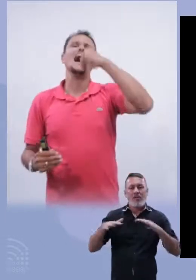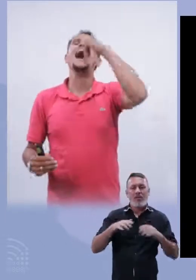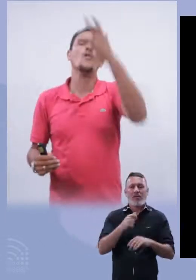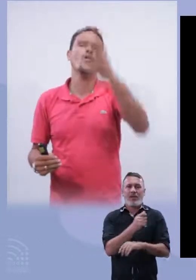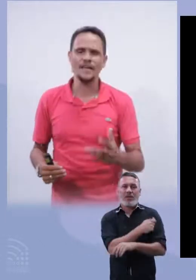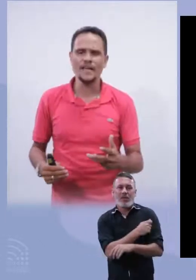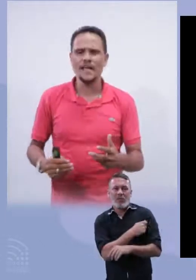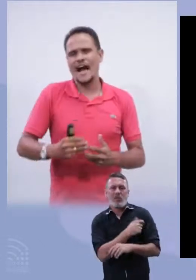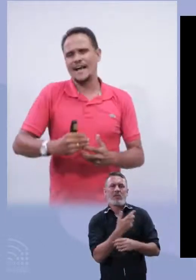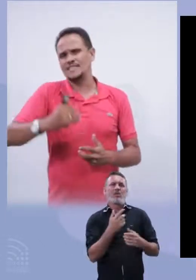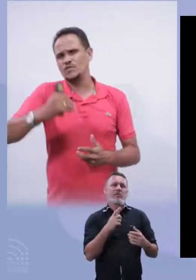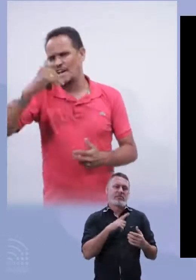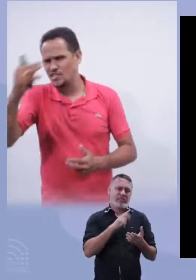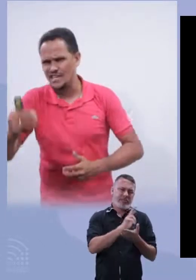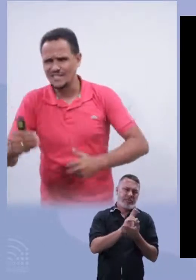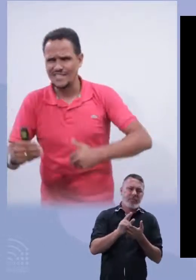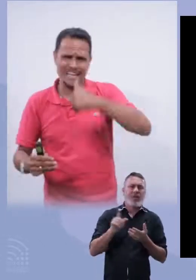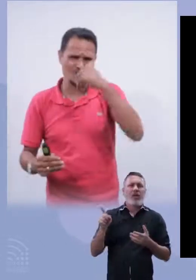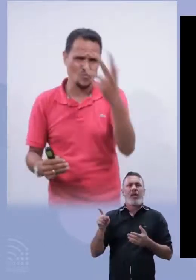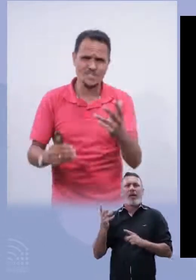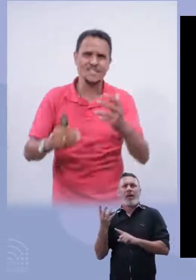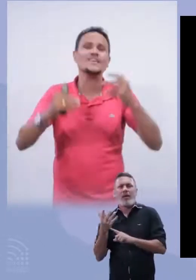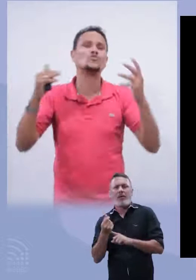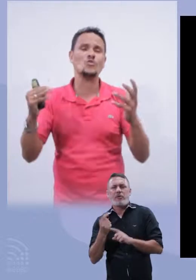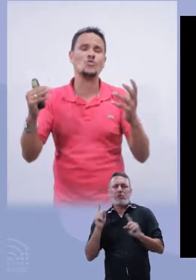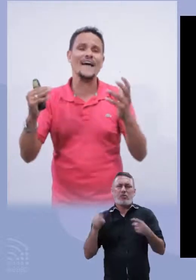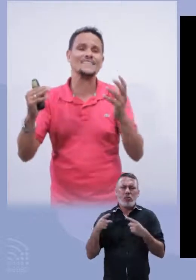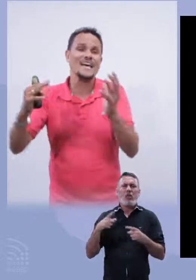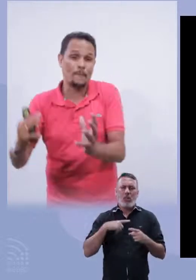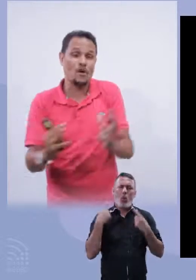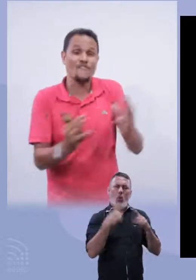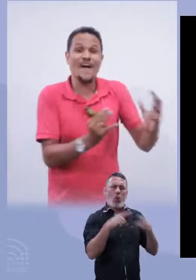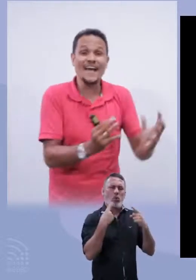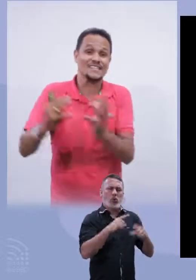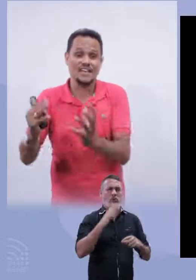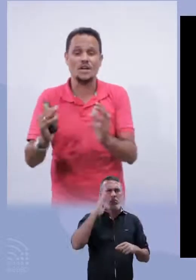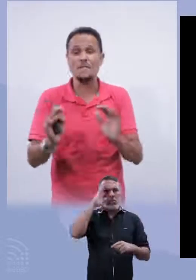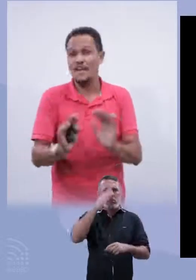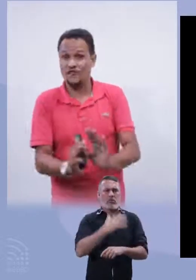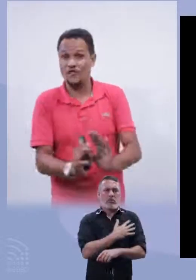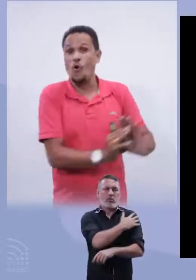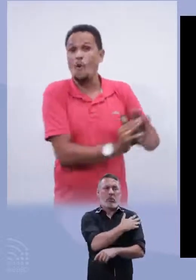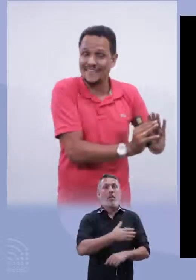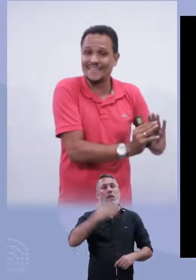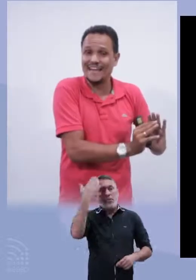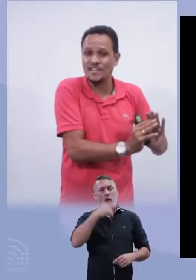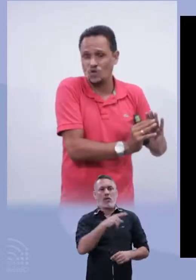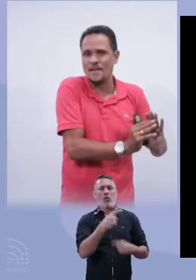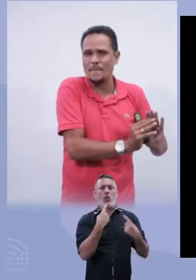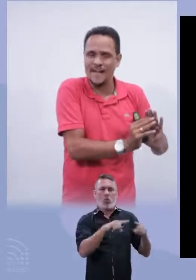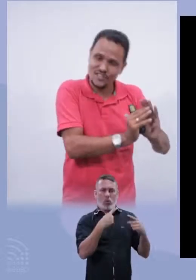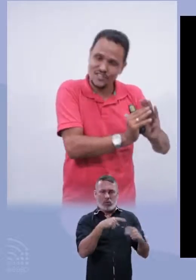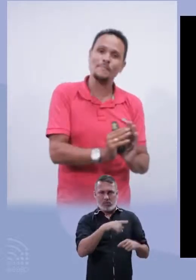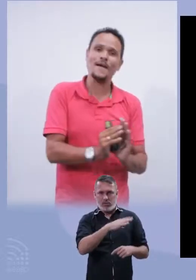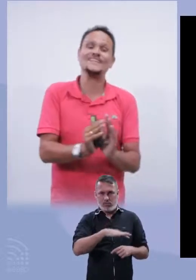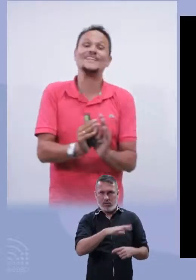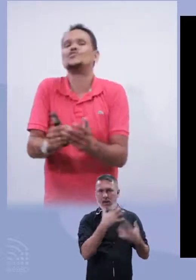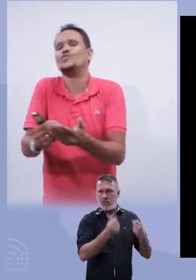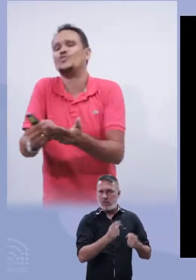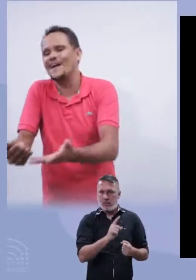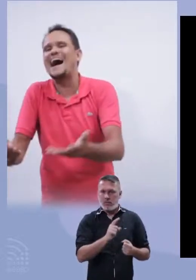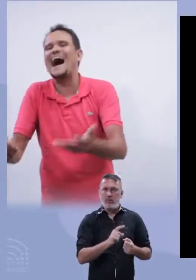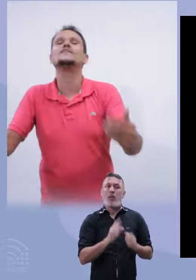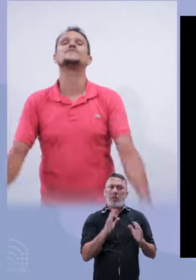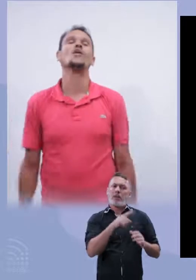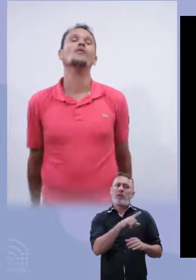estudantil, a ONI, a questão dos artistas, das músicas e tudo mais. Para provar que esse regime, ele ficou para trás, obviamente, mas ele